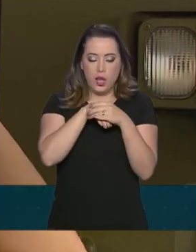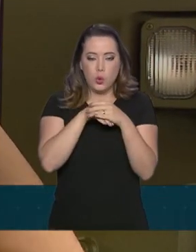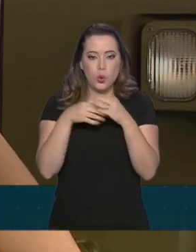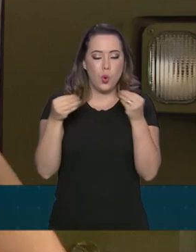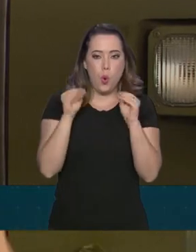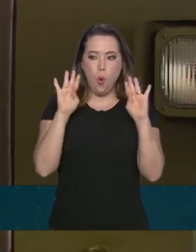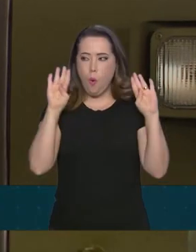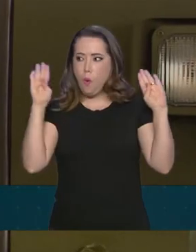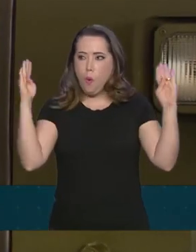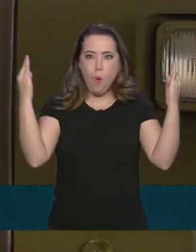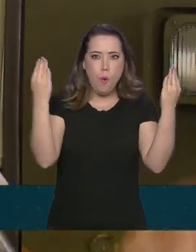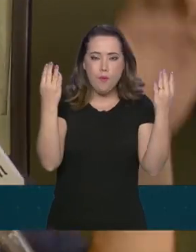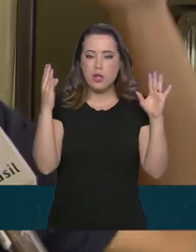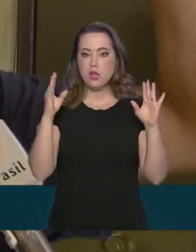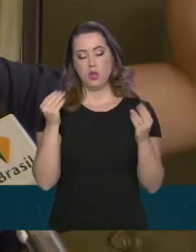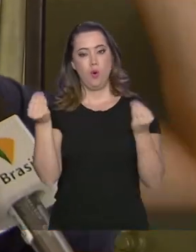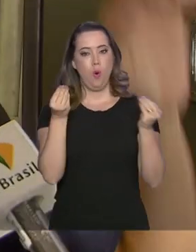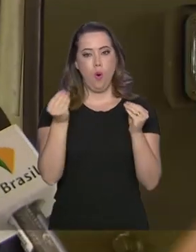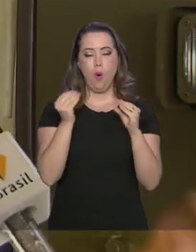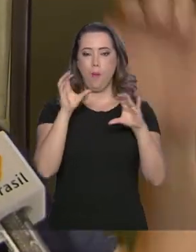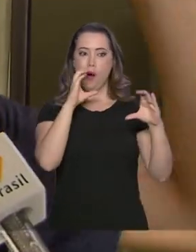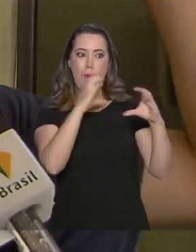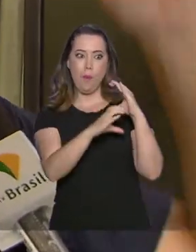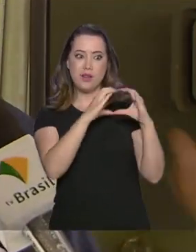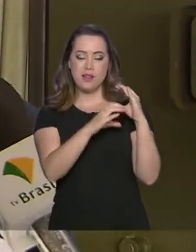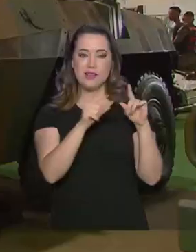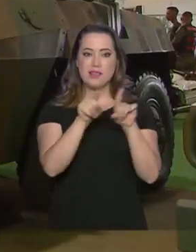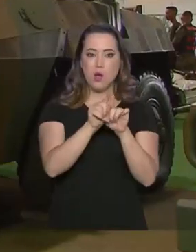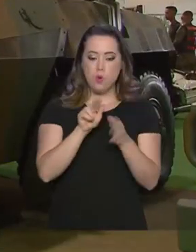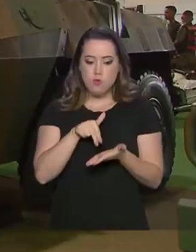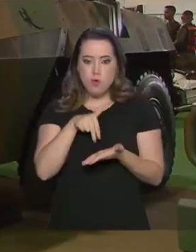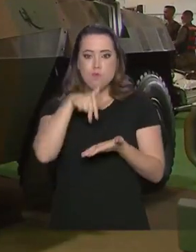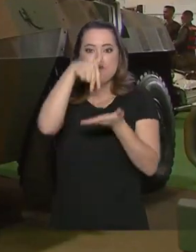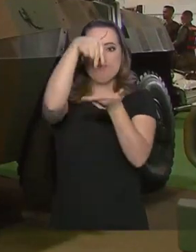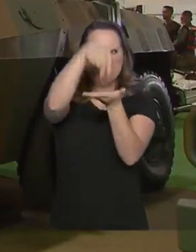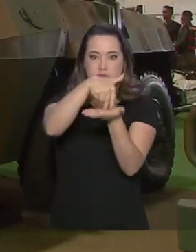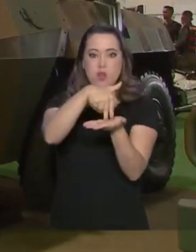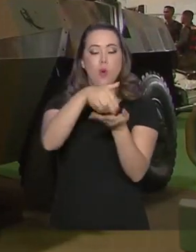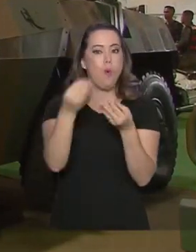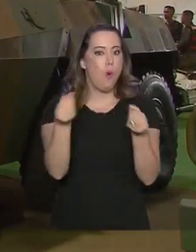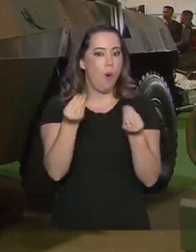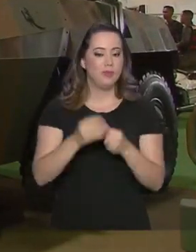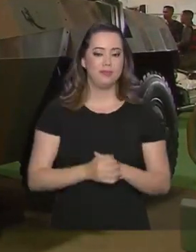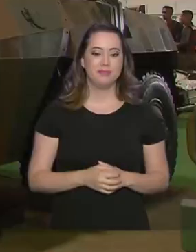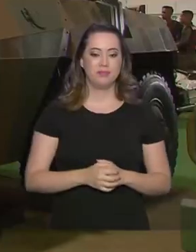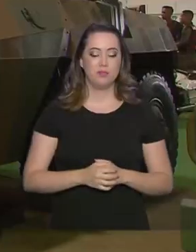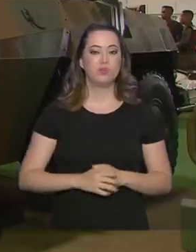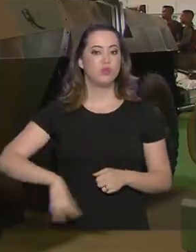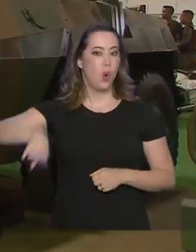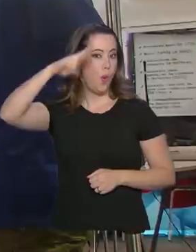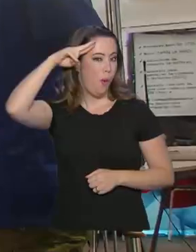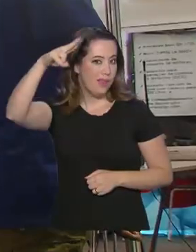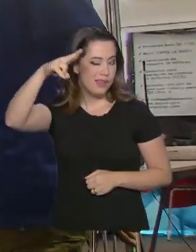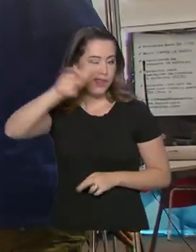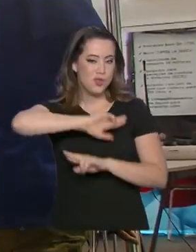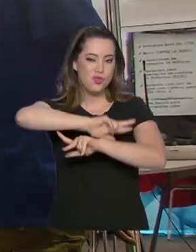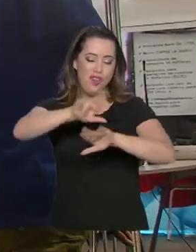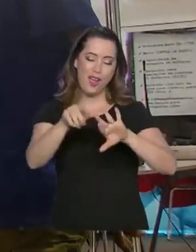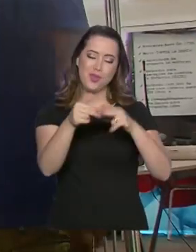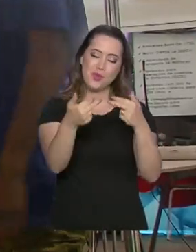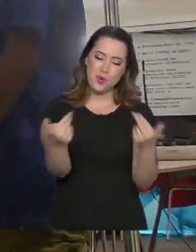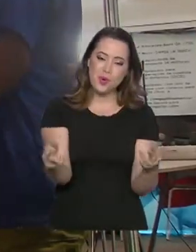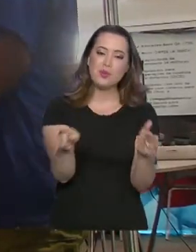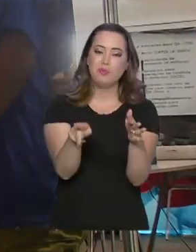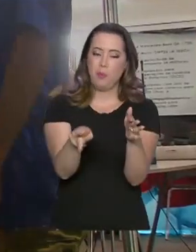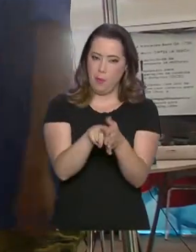o negócio de comunicação, ver como é que em cima para ele subir também. O Exército trouxe o Guarani e vários outros equipamentos